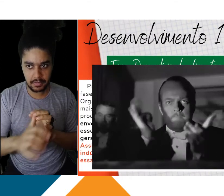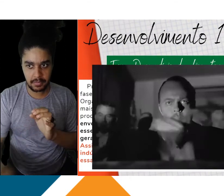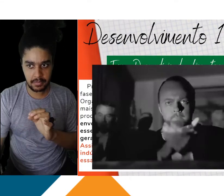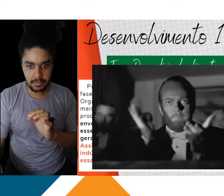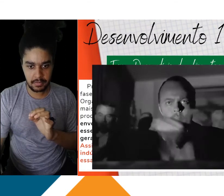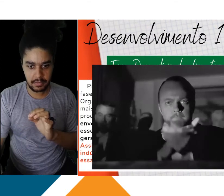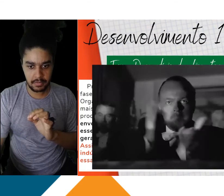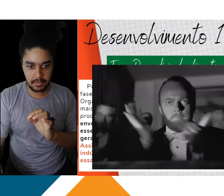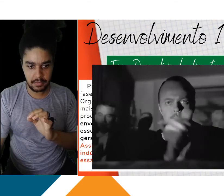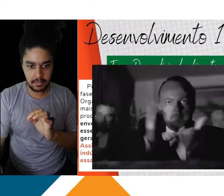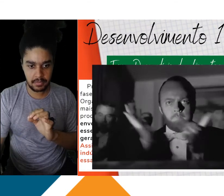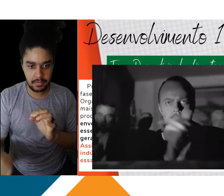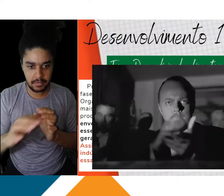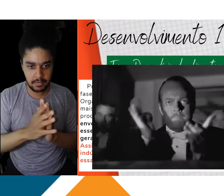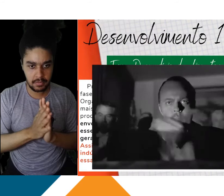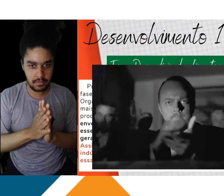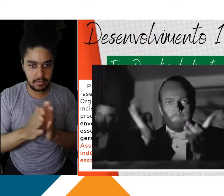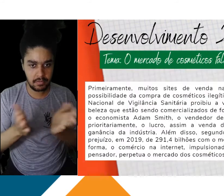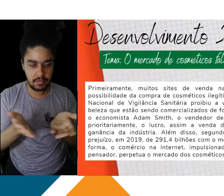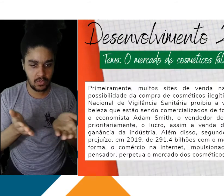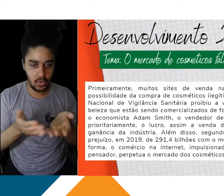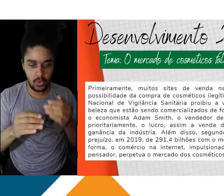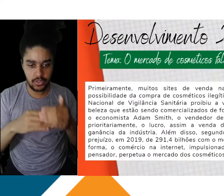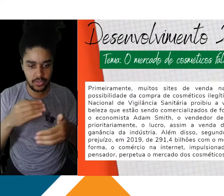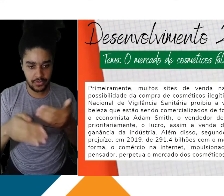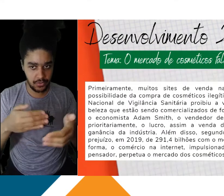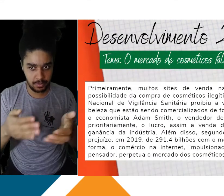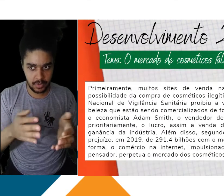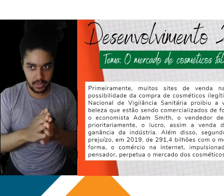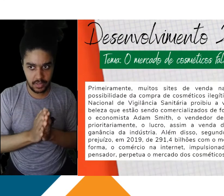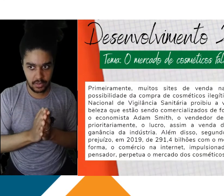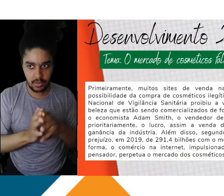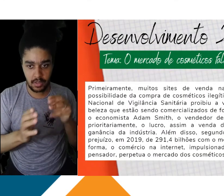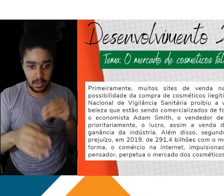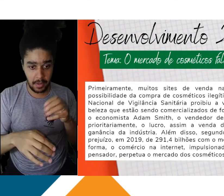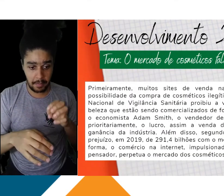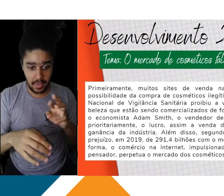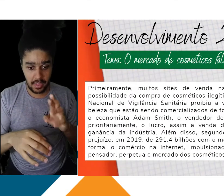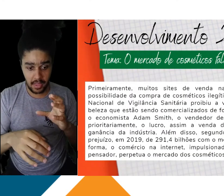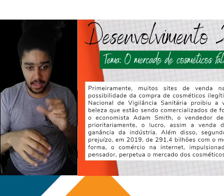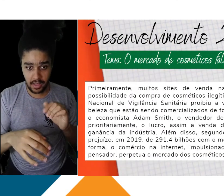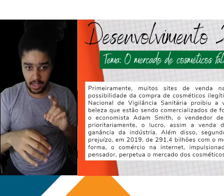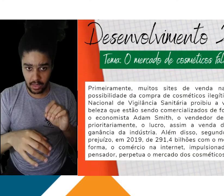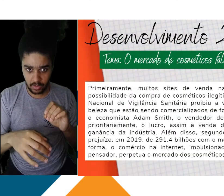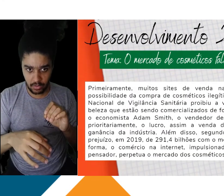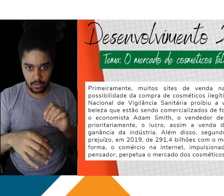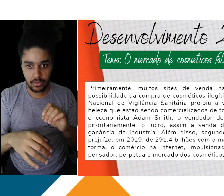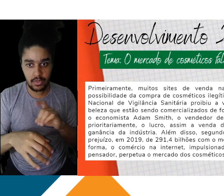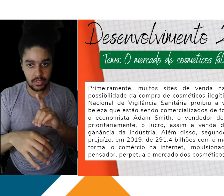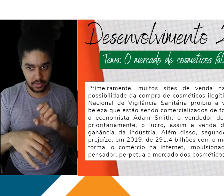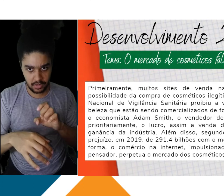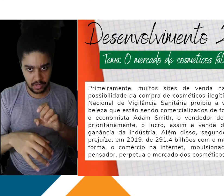Aplausos, por favor, porque esse parágrafo ficou digno de aplausos. Vamos ao desenvolvimento 2. O mercado de